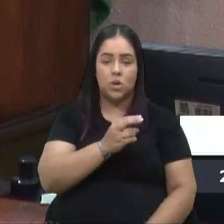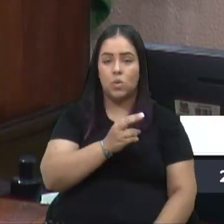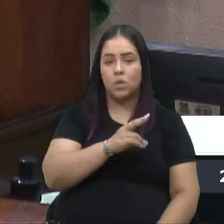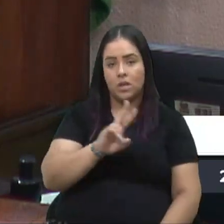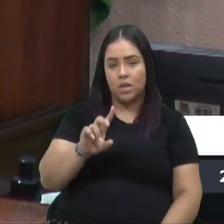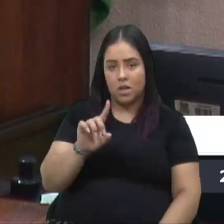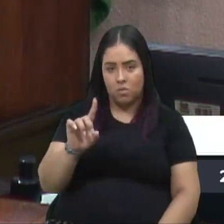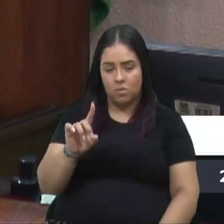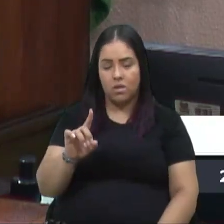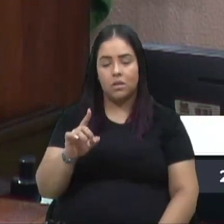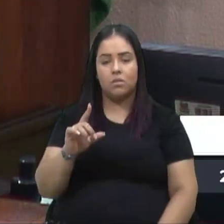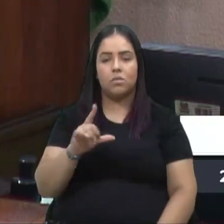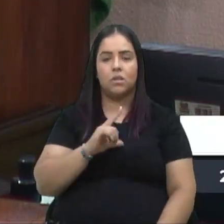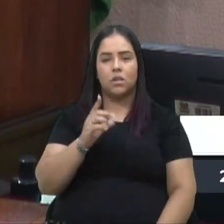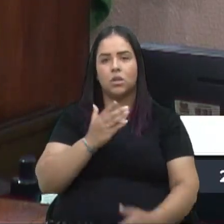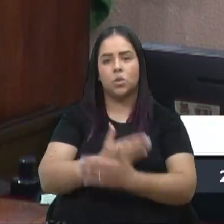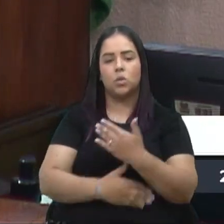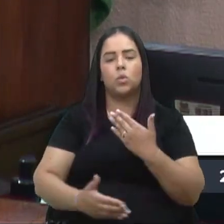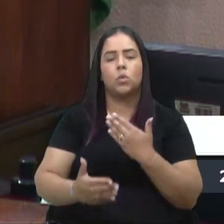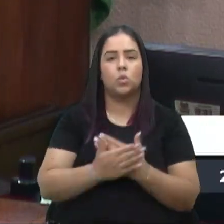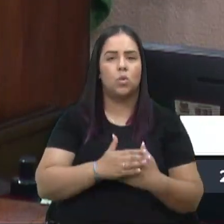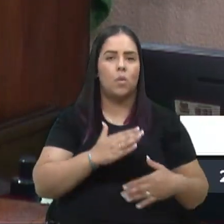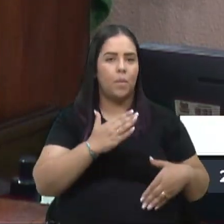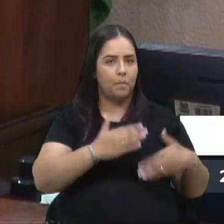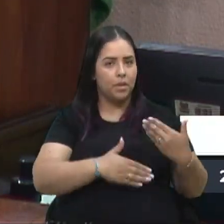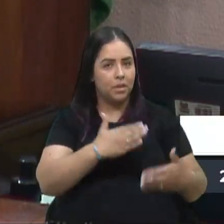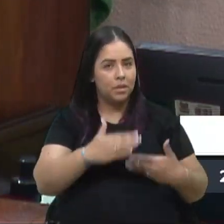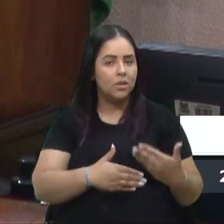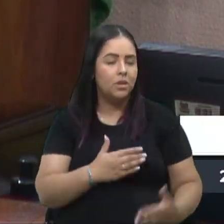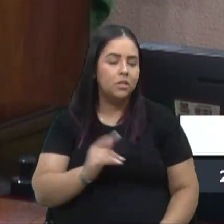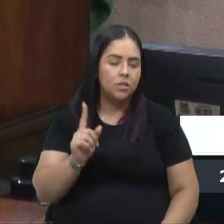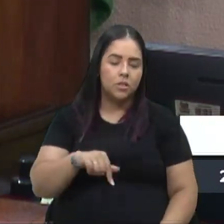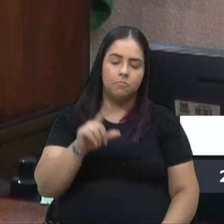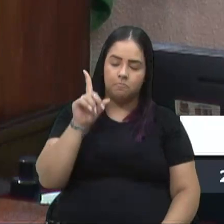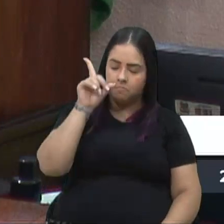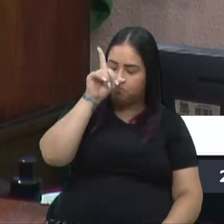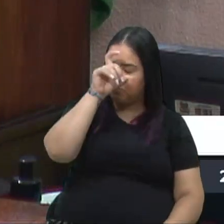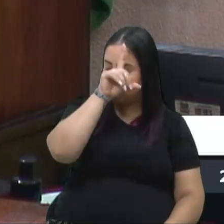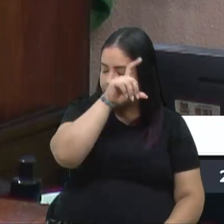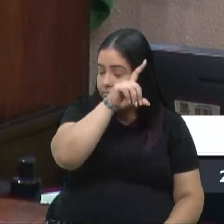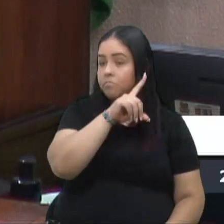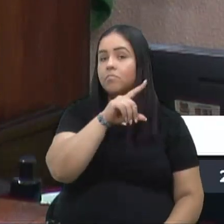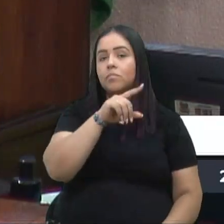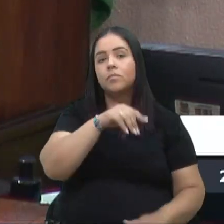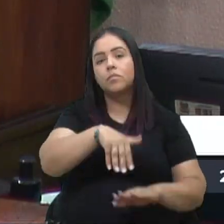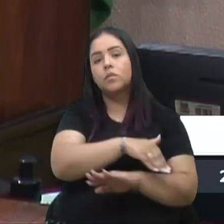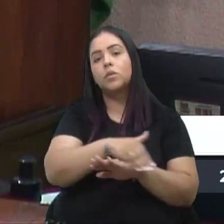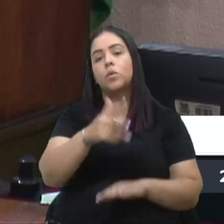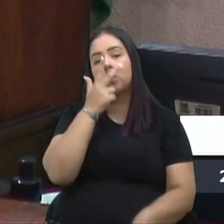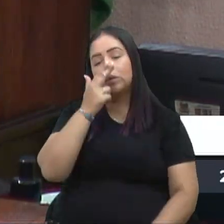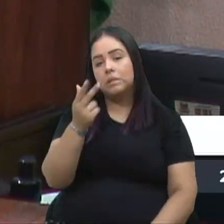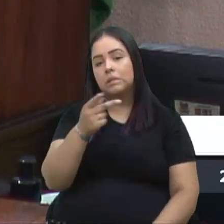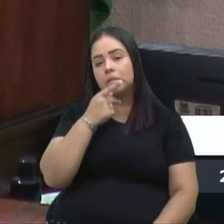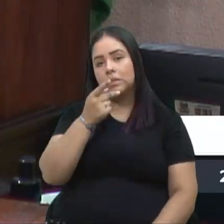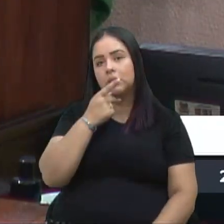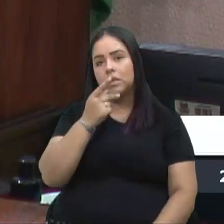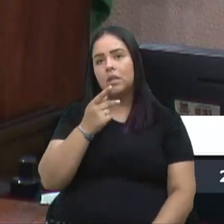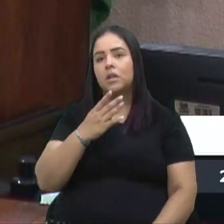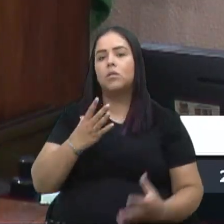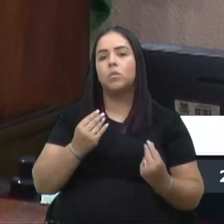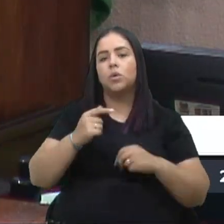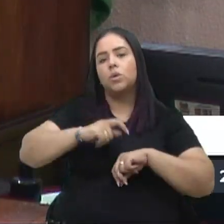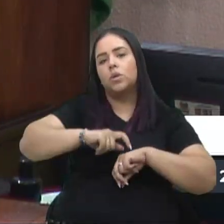existe todo um processo que é muito complexo muito difícil em estradas como o senhor tá dizendo que há muito tempo